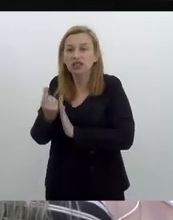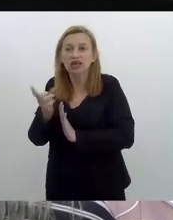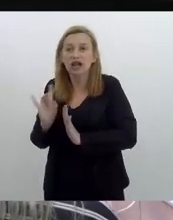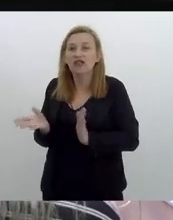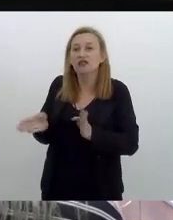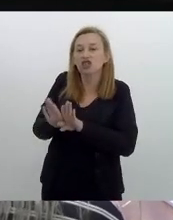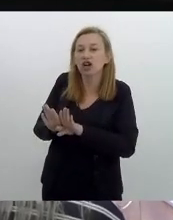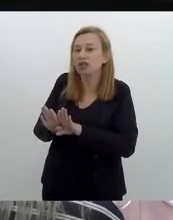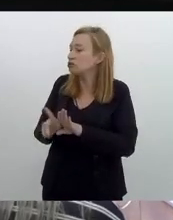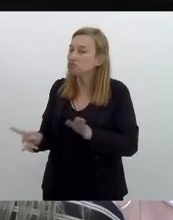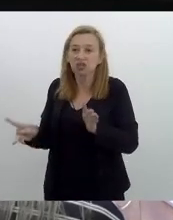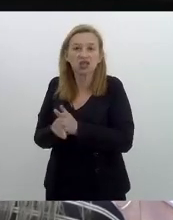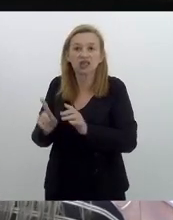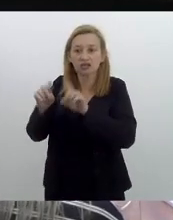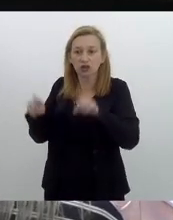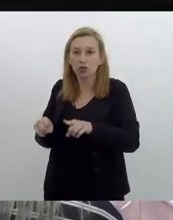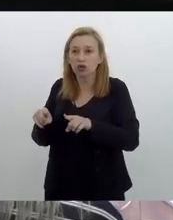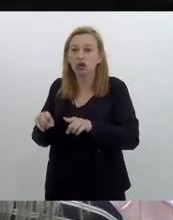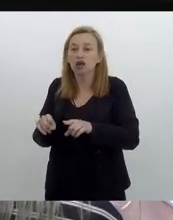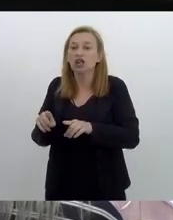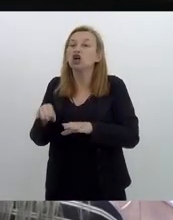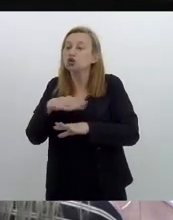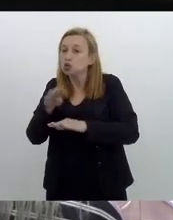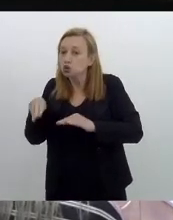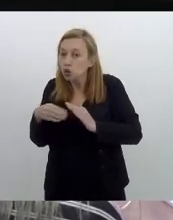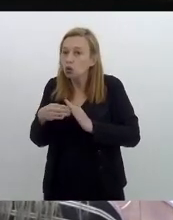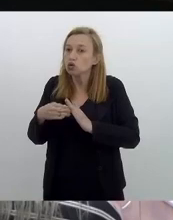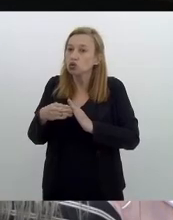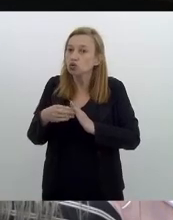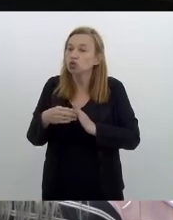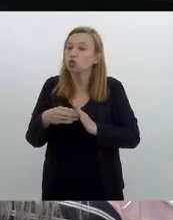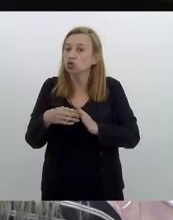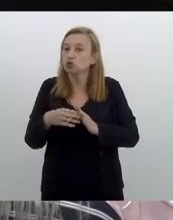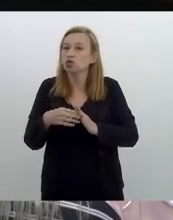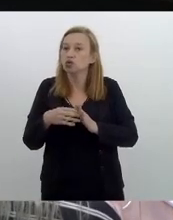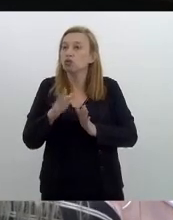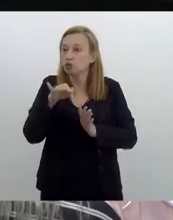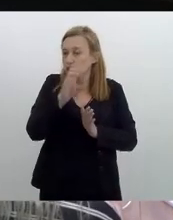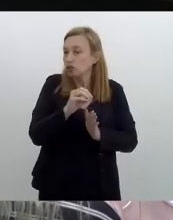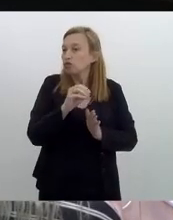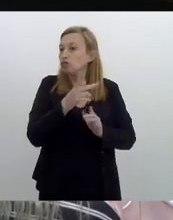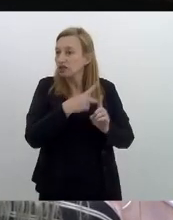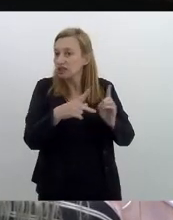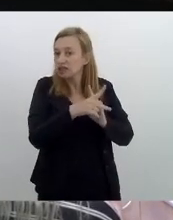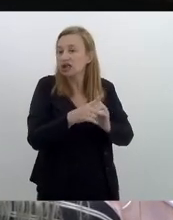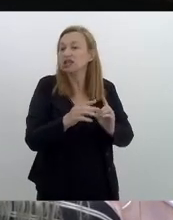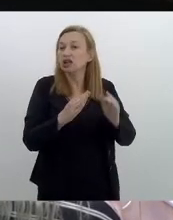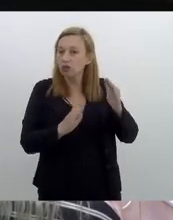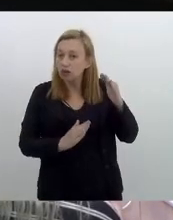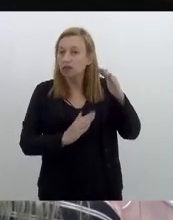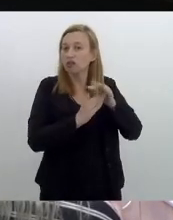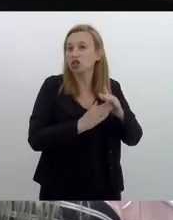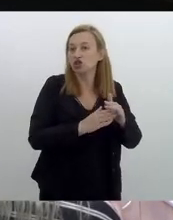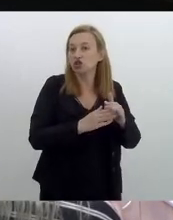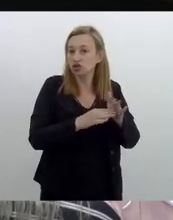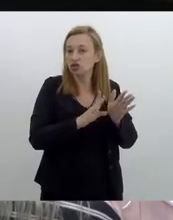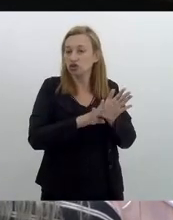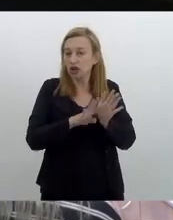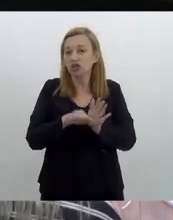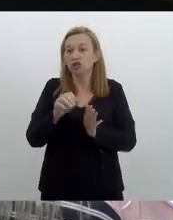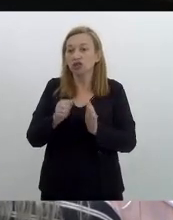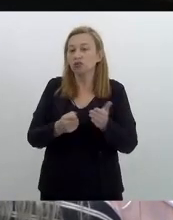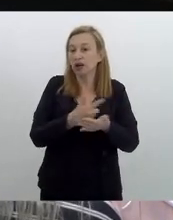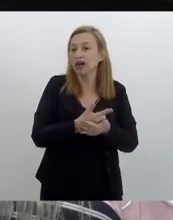mais servidor nenhum Serão todos Para o fundo Previdenciário Para previdenciário Que já tem o limite Do teto de contribuição Exatamente